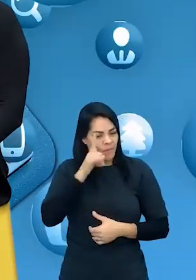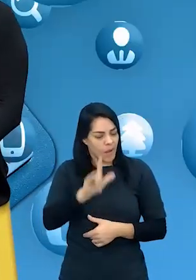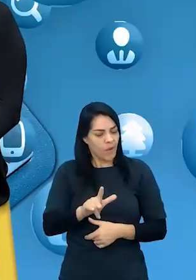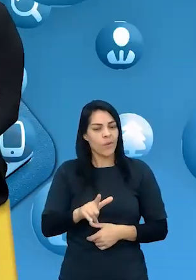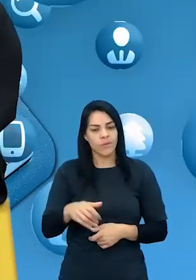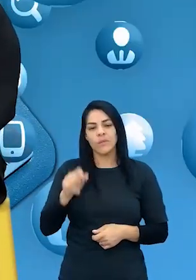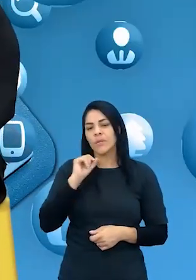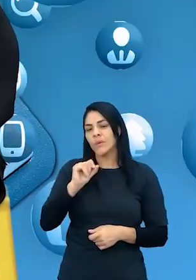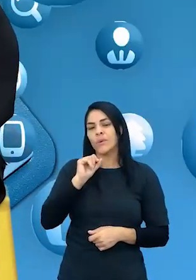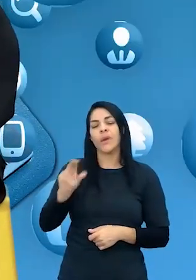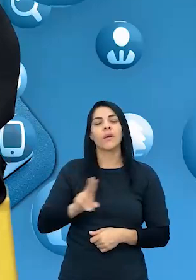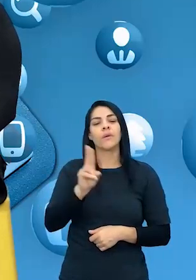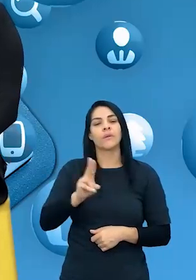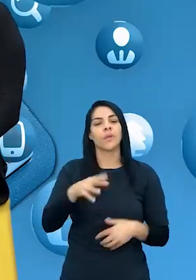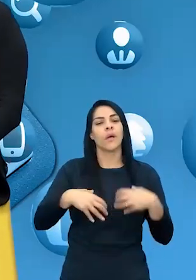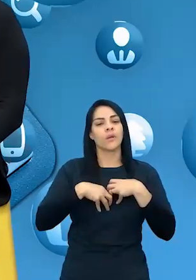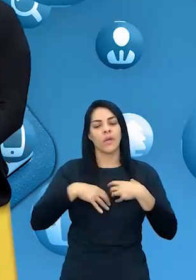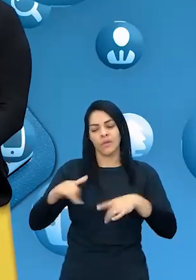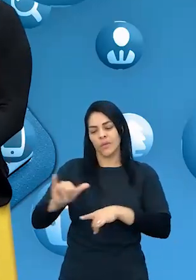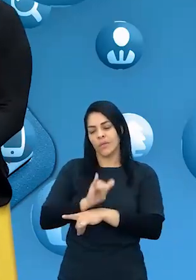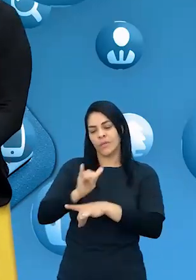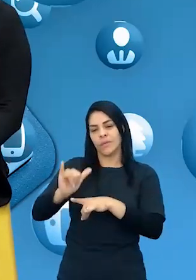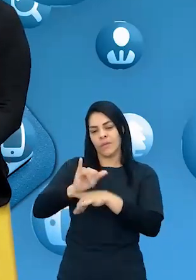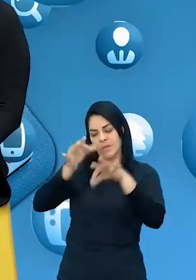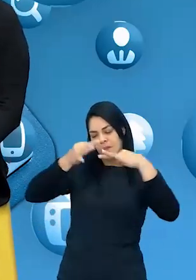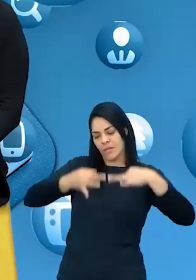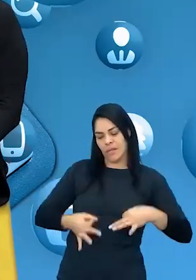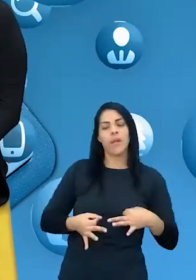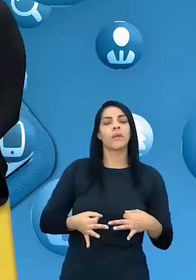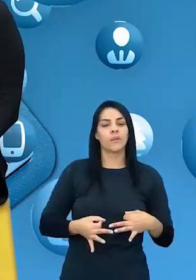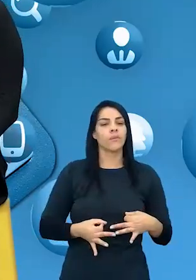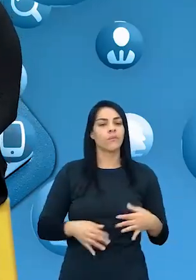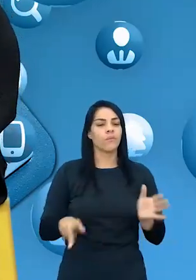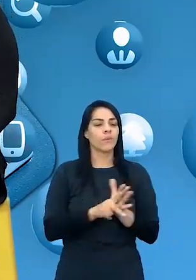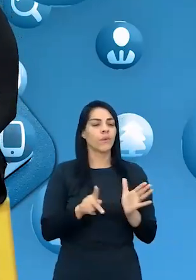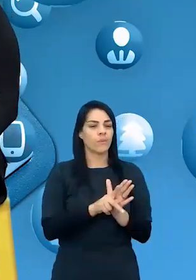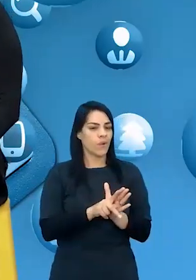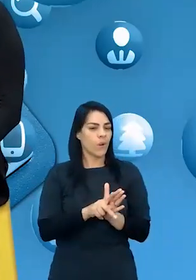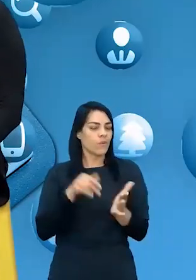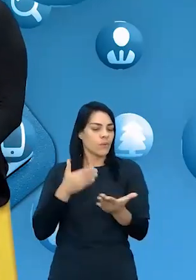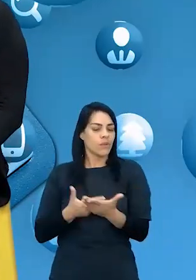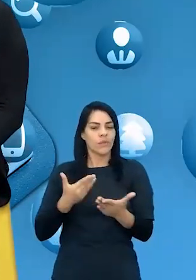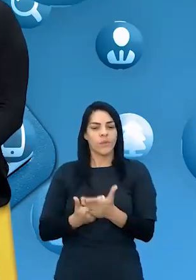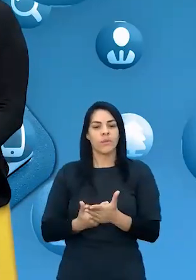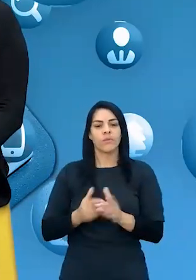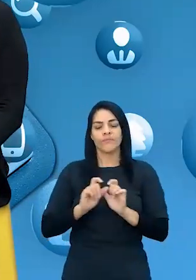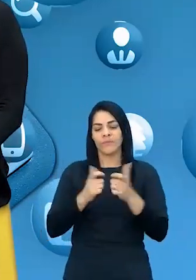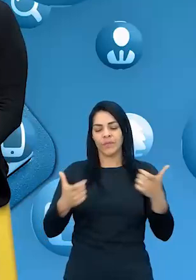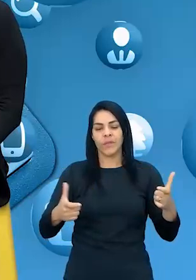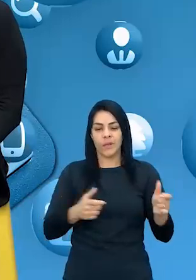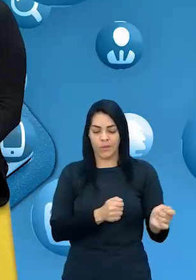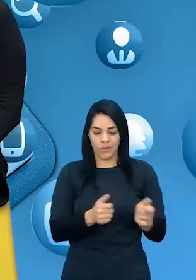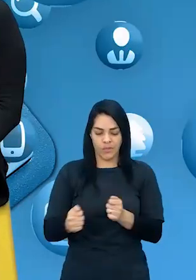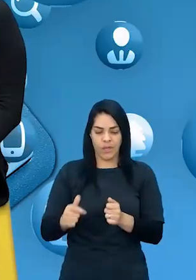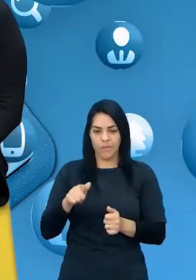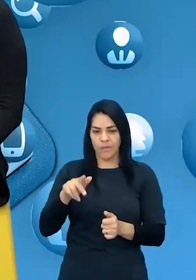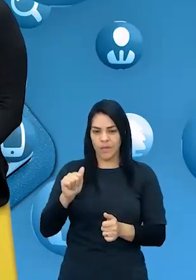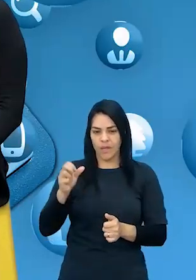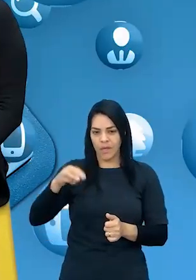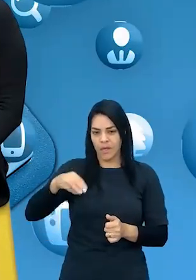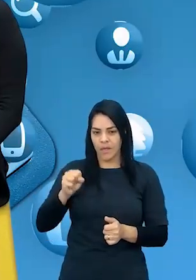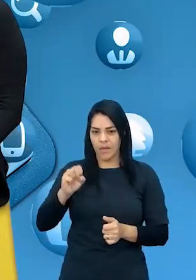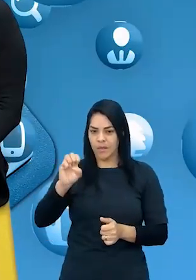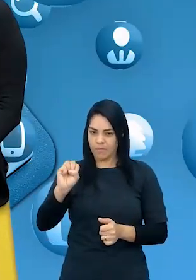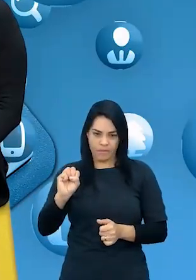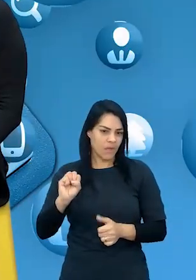possa utilizar de forma assertiva para o próprio estudo dele, né? Que nem a maioria dos games, muita